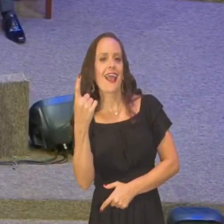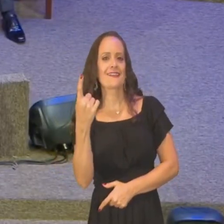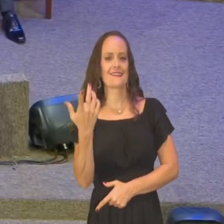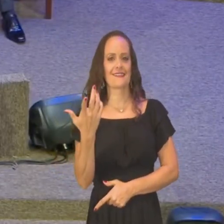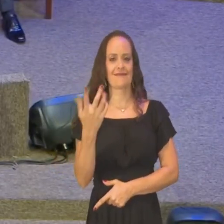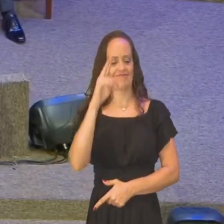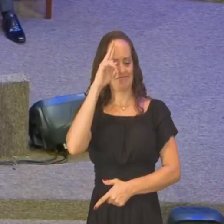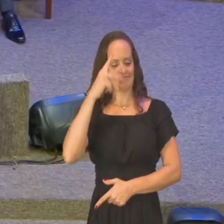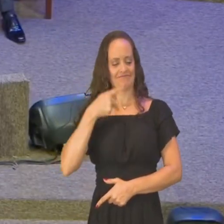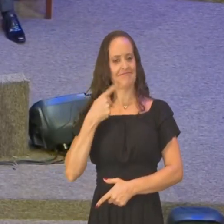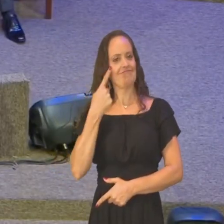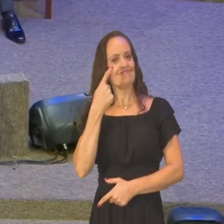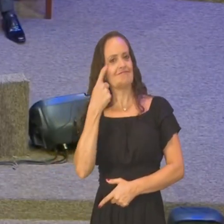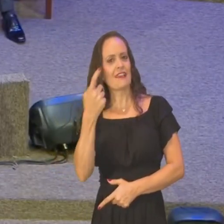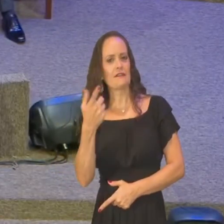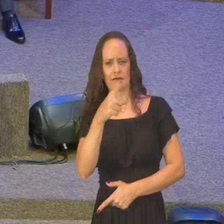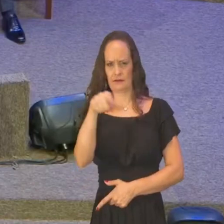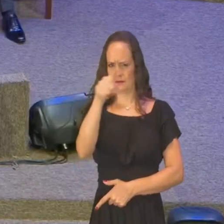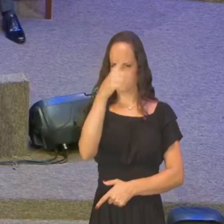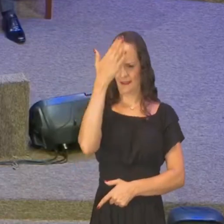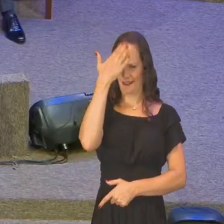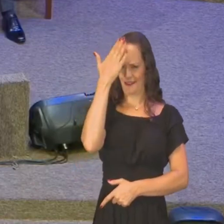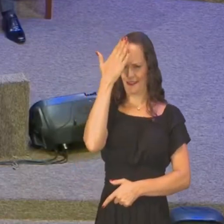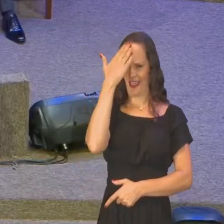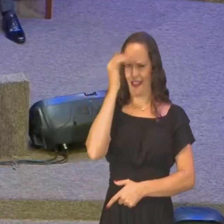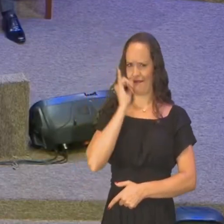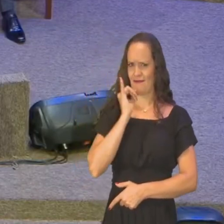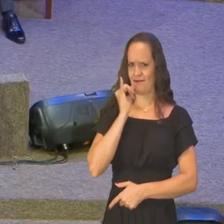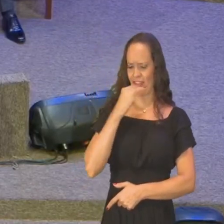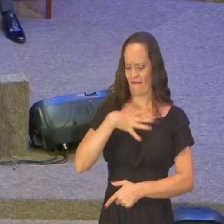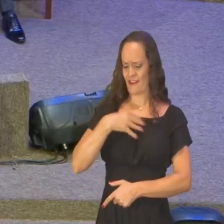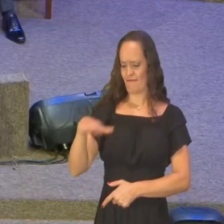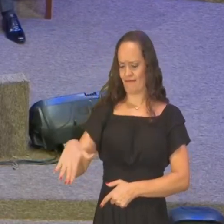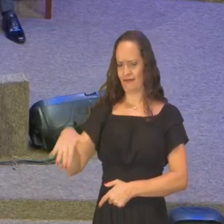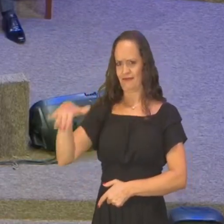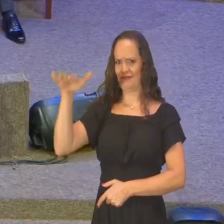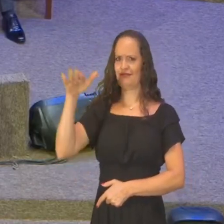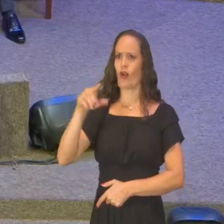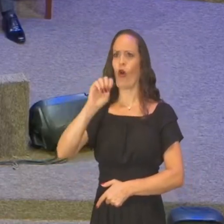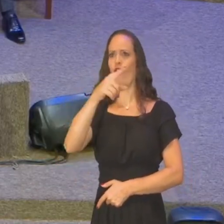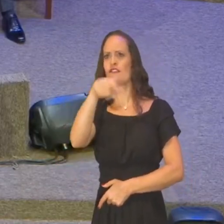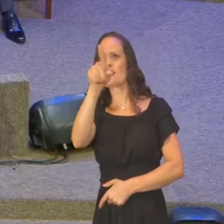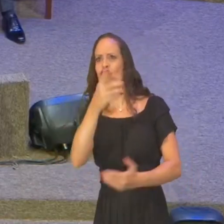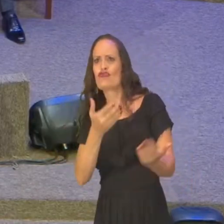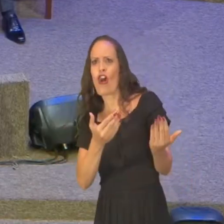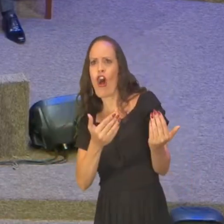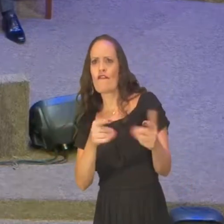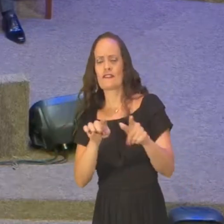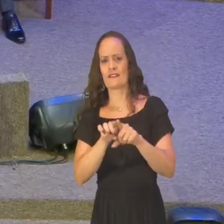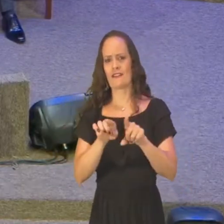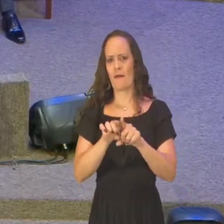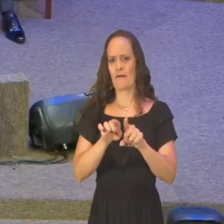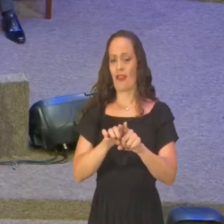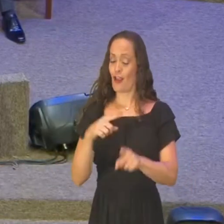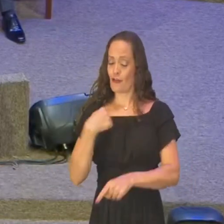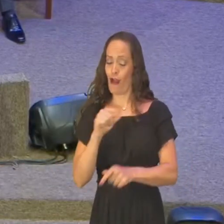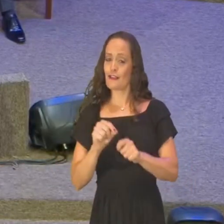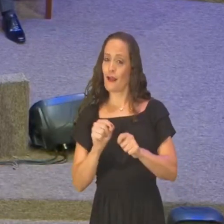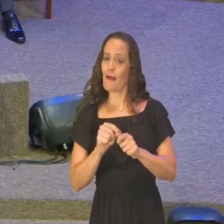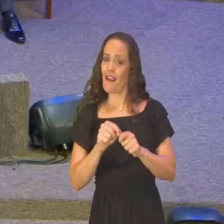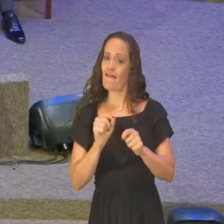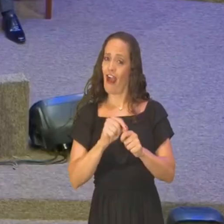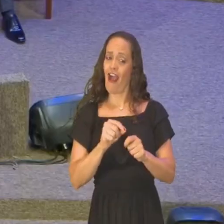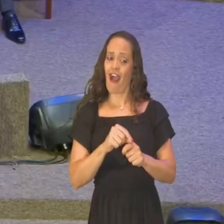fazem muito bem isso, e você já é adulto, você é crescido, você é adolescente, jovem, muitas vezes nós fizemos isso com os nossos pais.